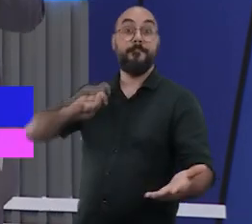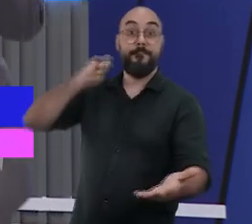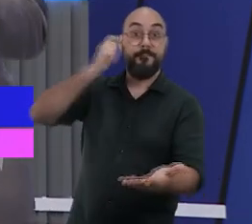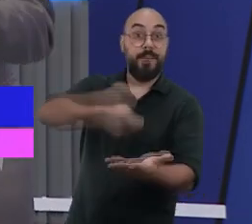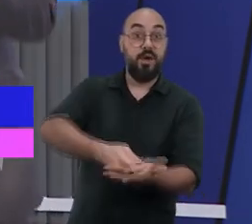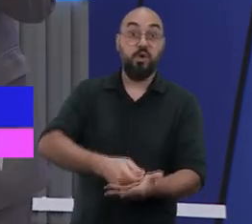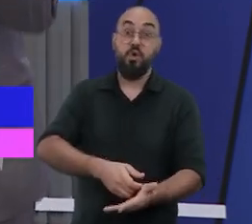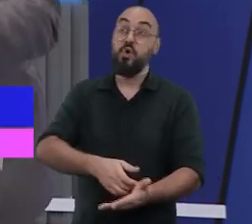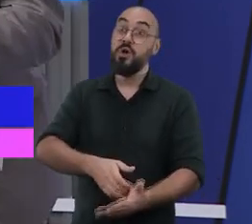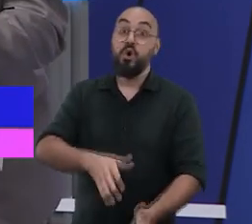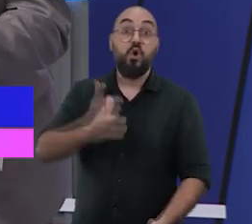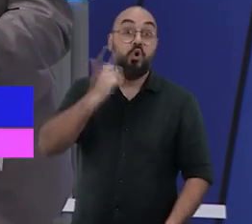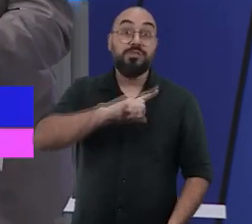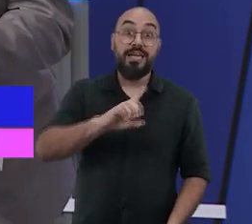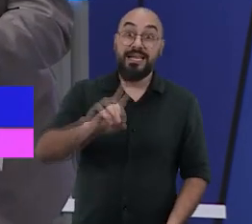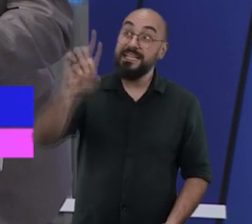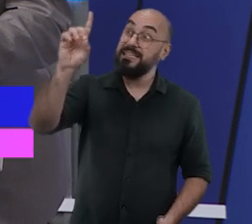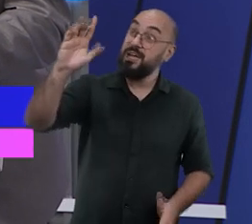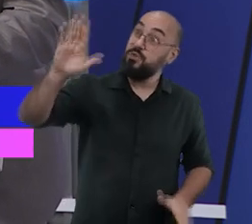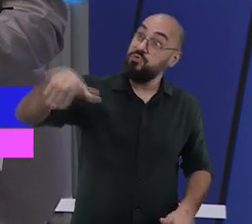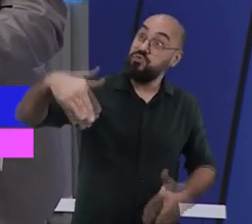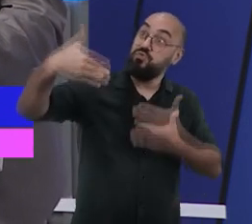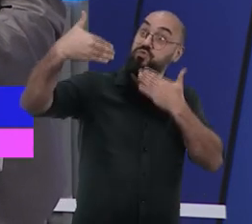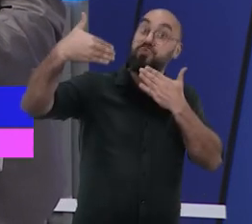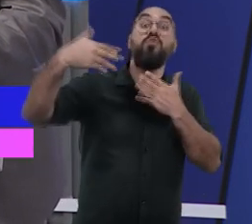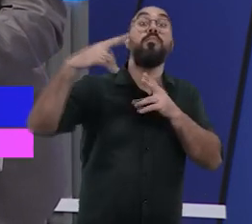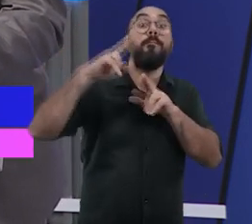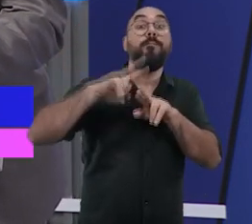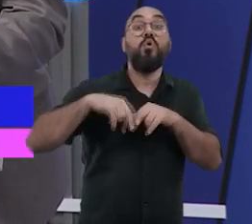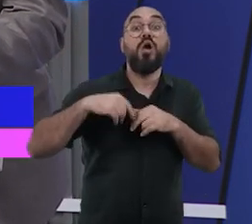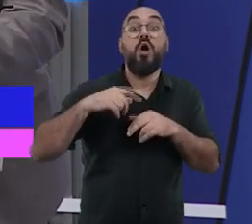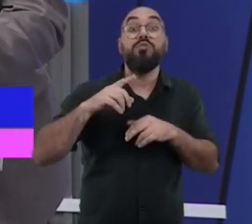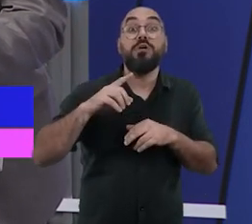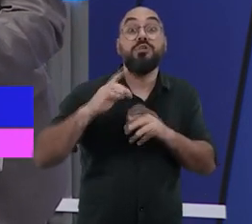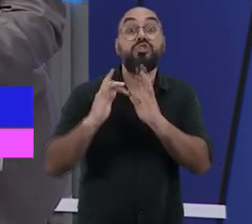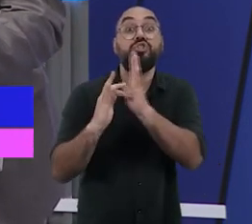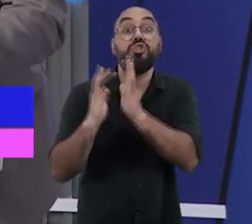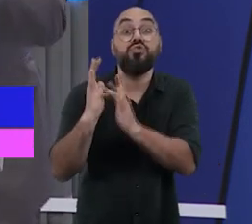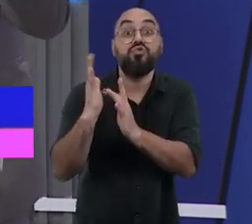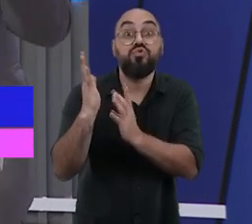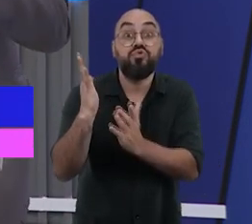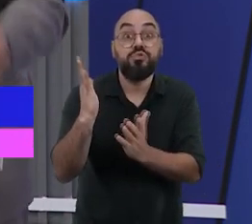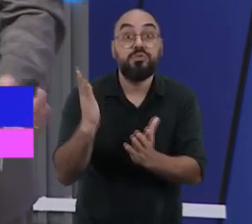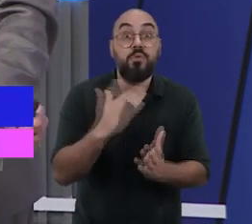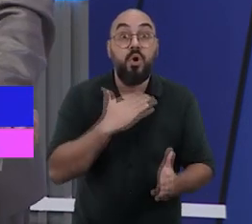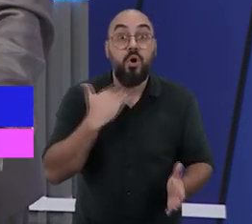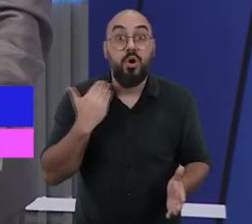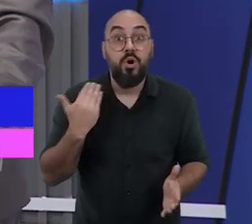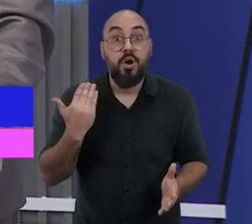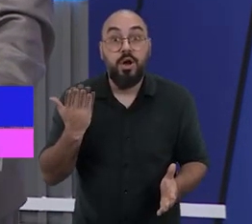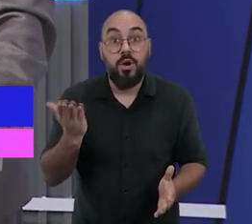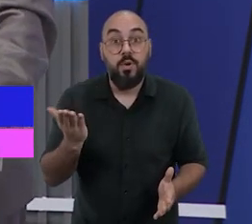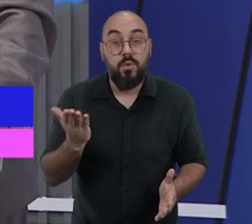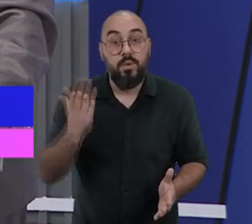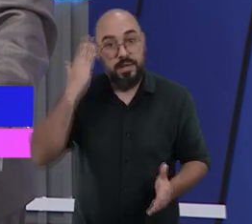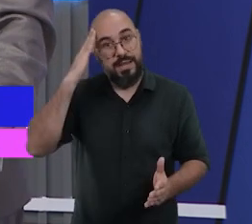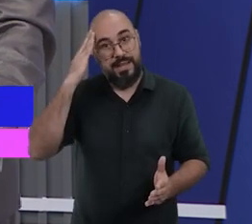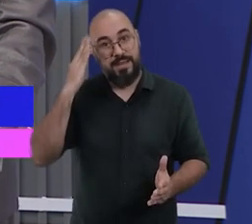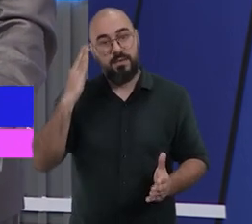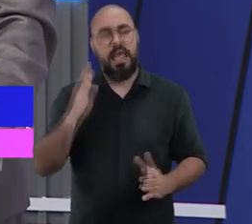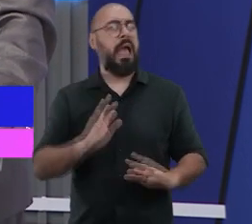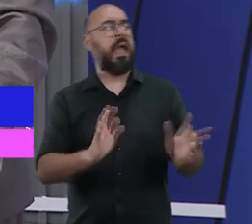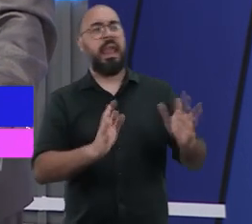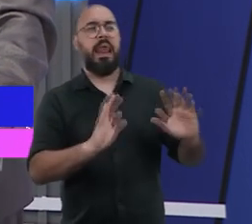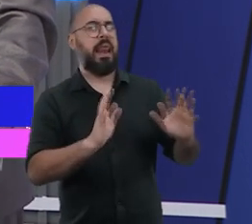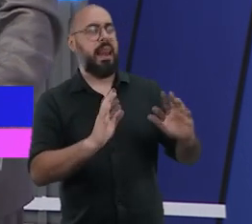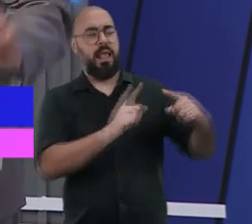Pai por meio de Cristo. Não mudou nada na cruz, porque há pessoas que acham assim: não, teve sim